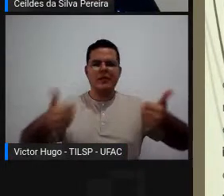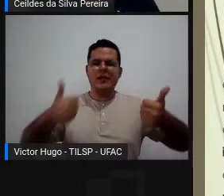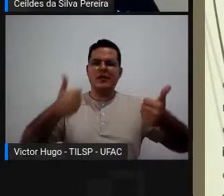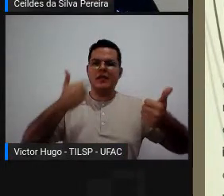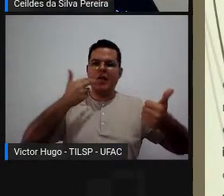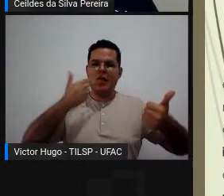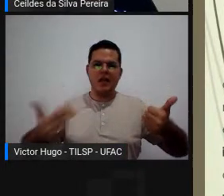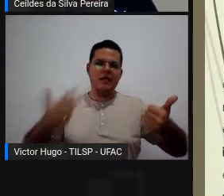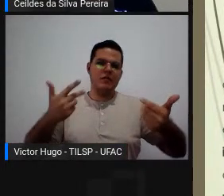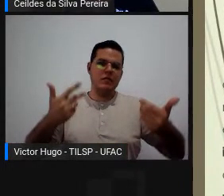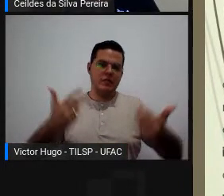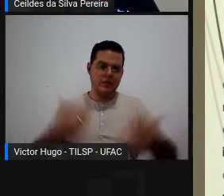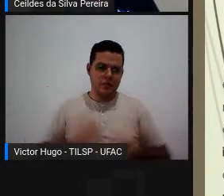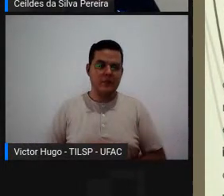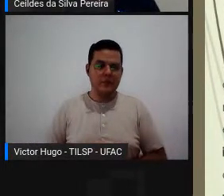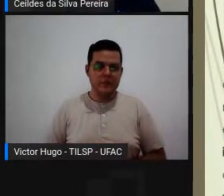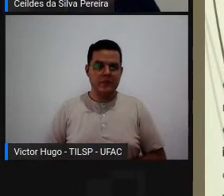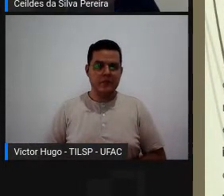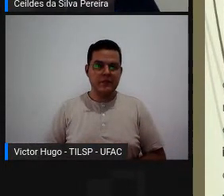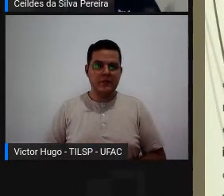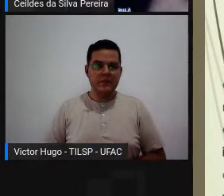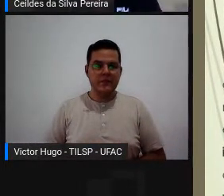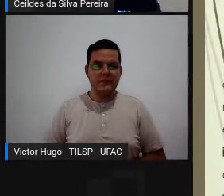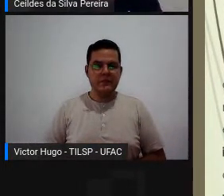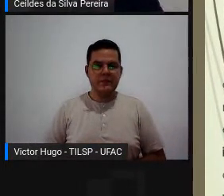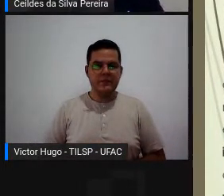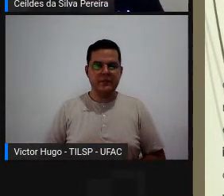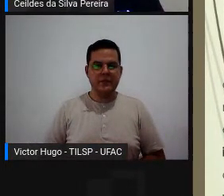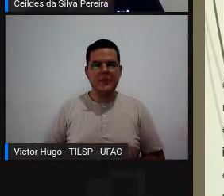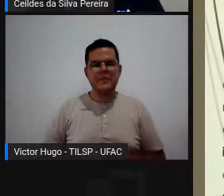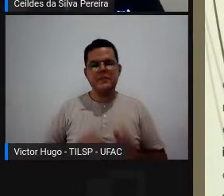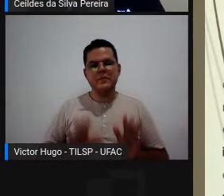não é, por exemplo,